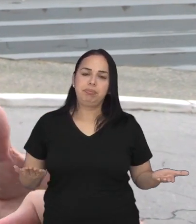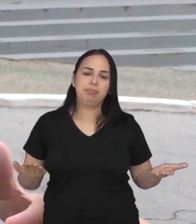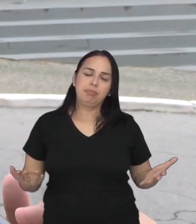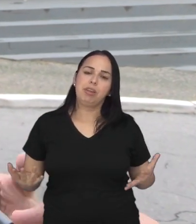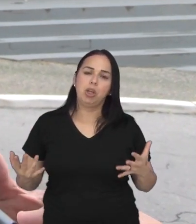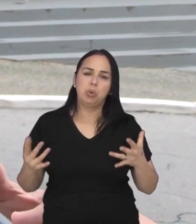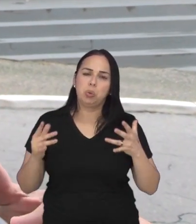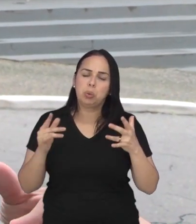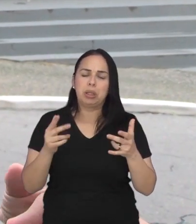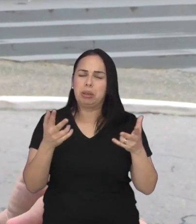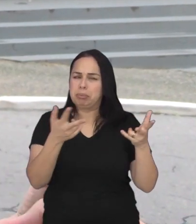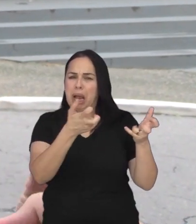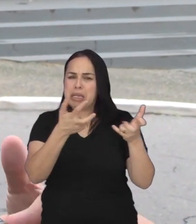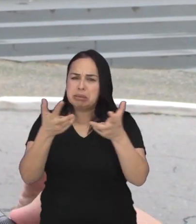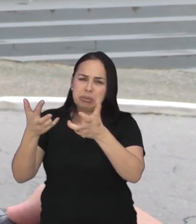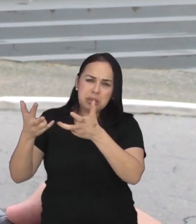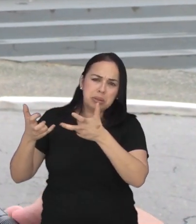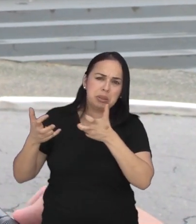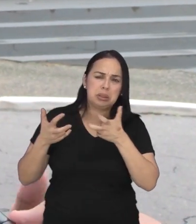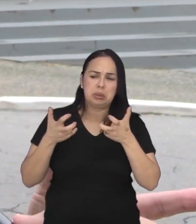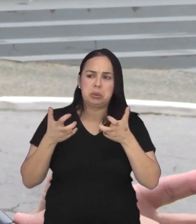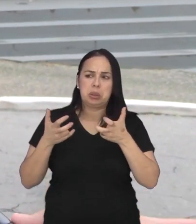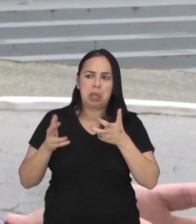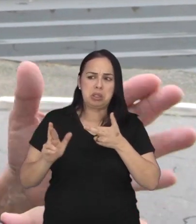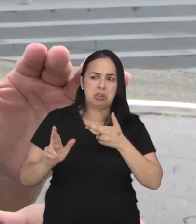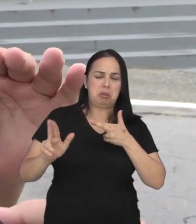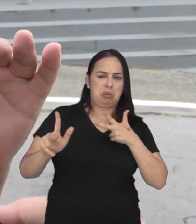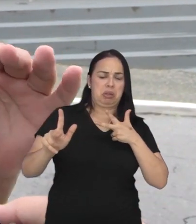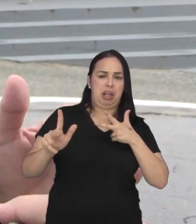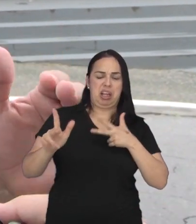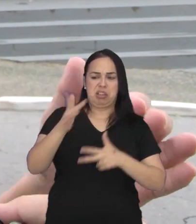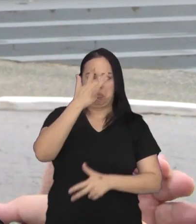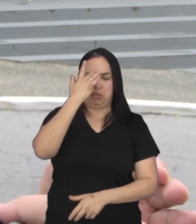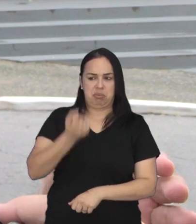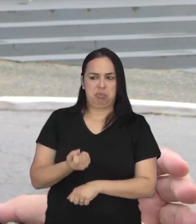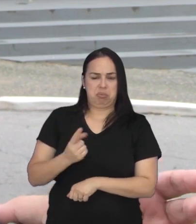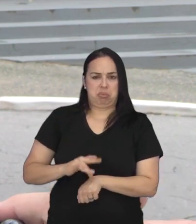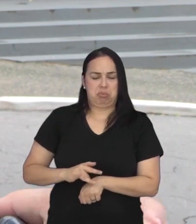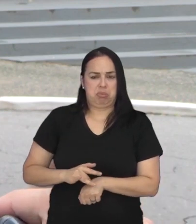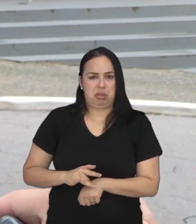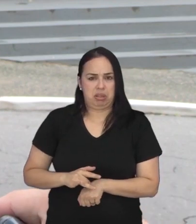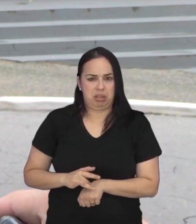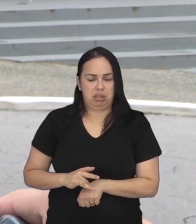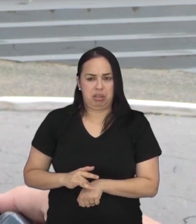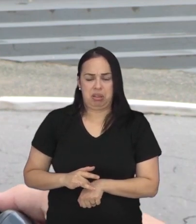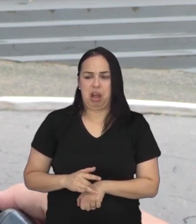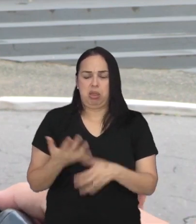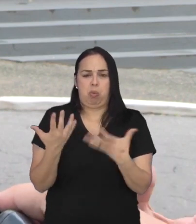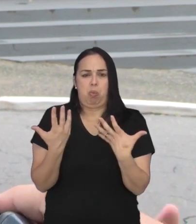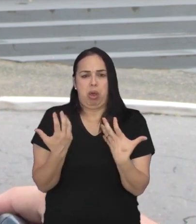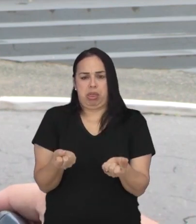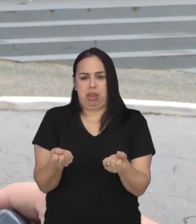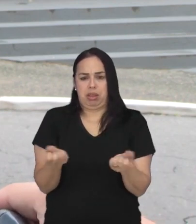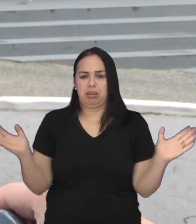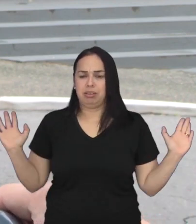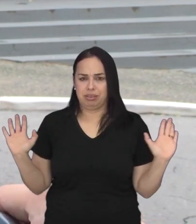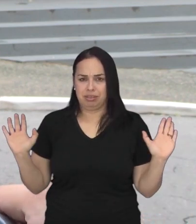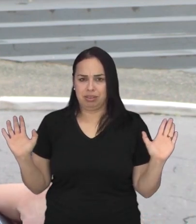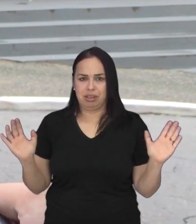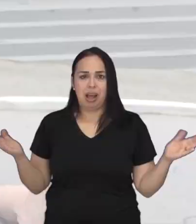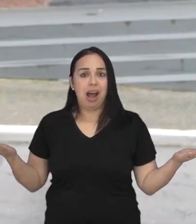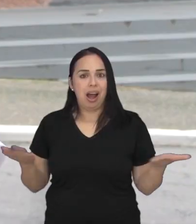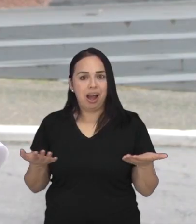de madeira? Para esses casos foram criados os PEVs, Pontos de Entrega Voluntária. O PEV é um dos projetos aí